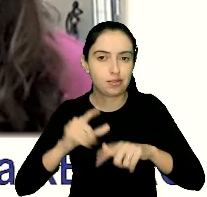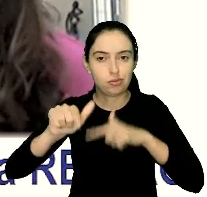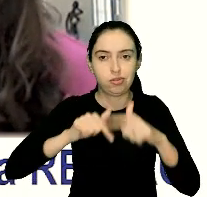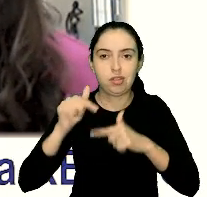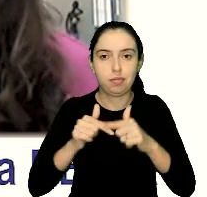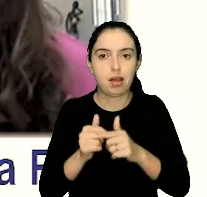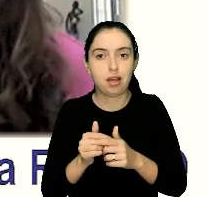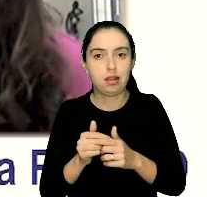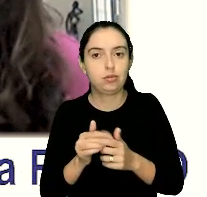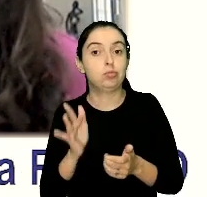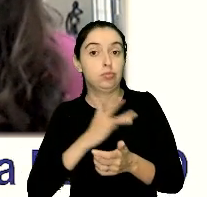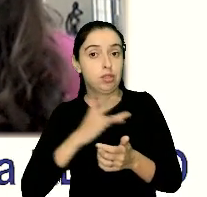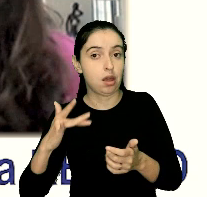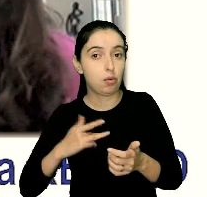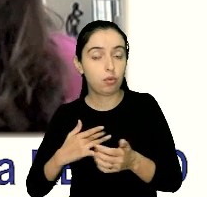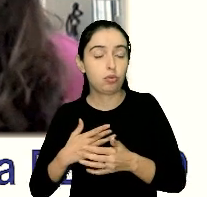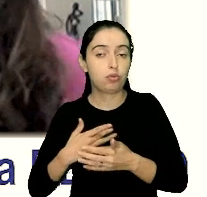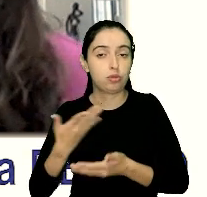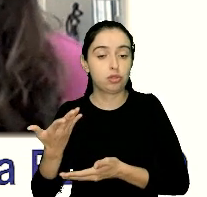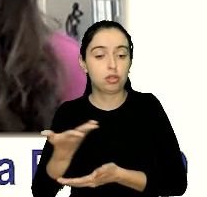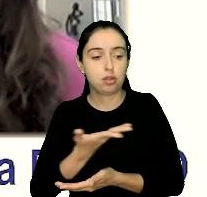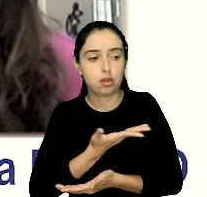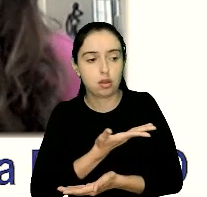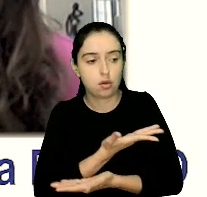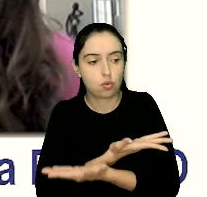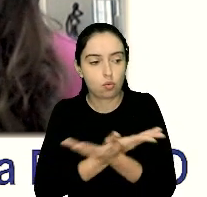pessoas atuando de forma